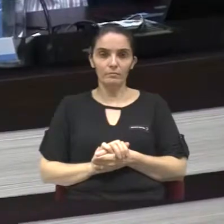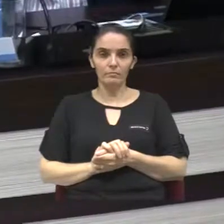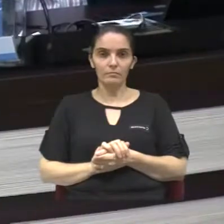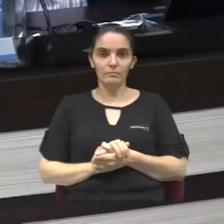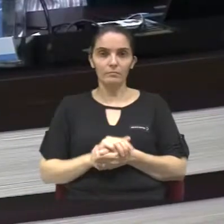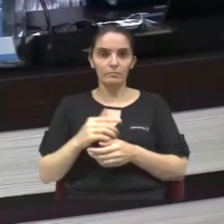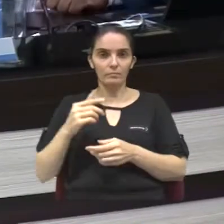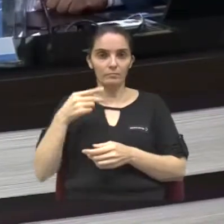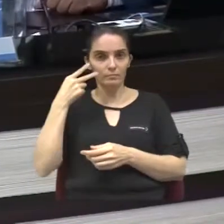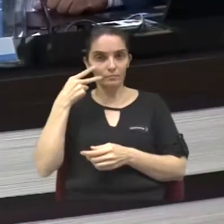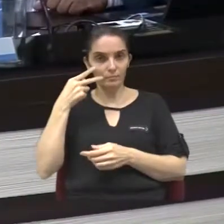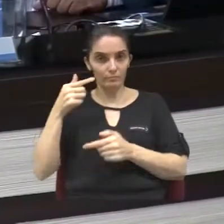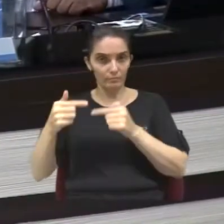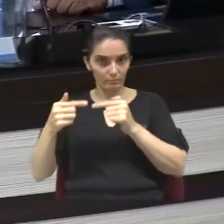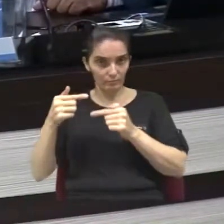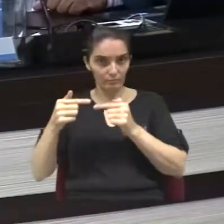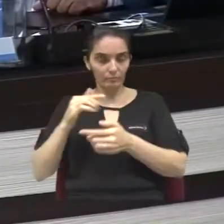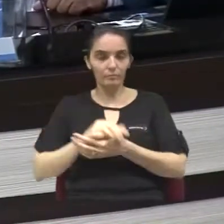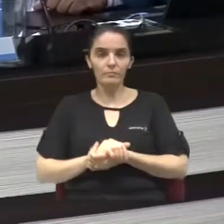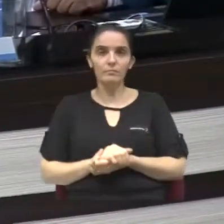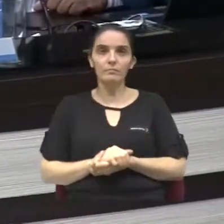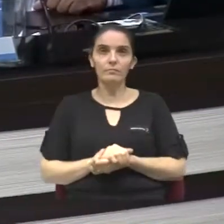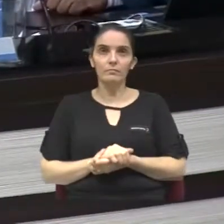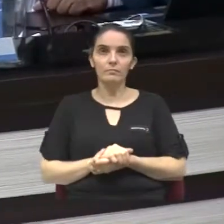Algum vereador deseja discutir?